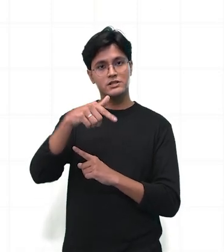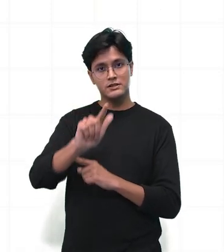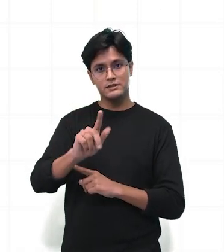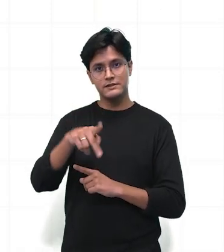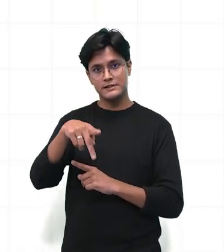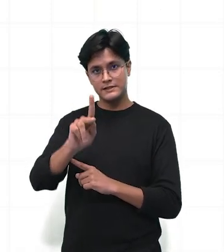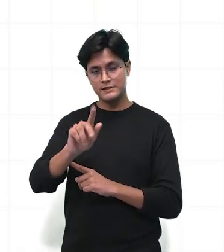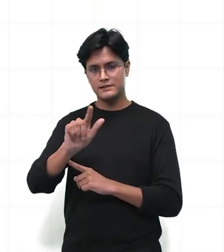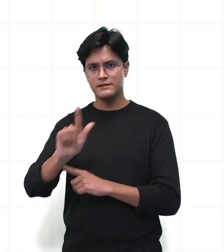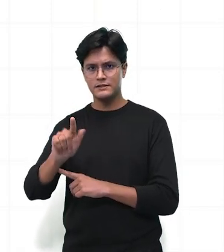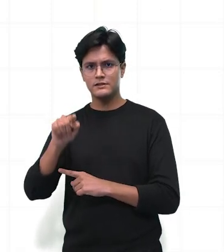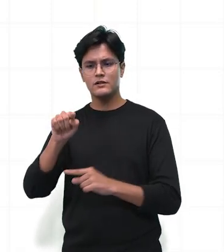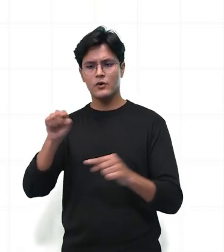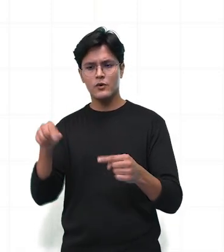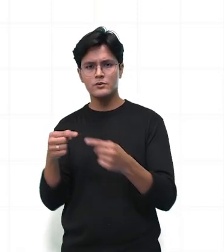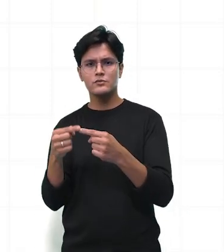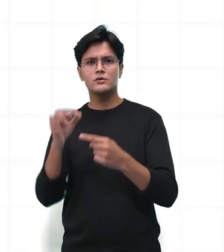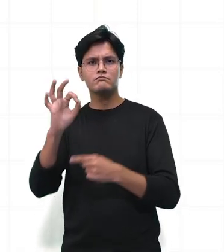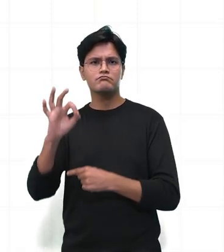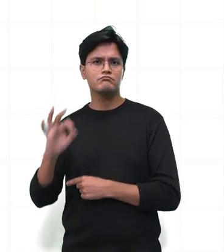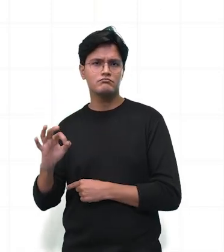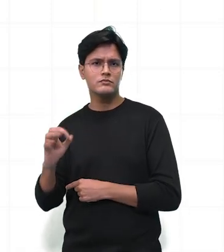a quantos por cento?